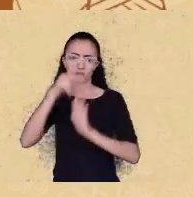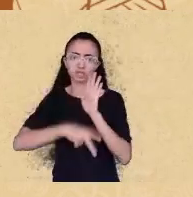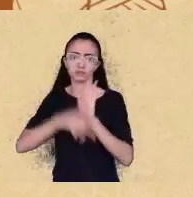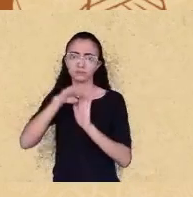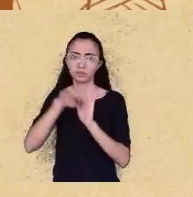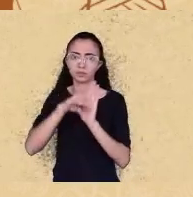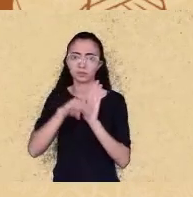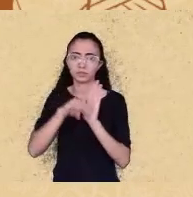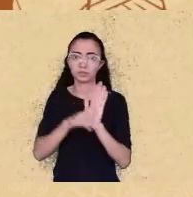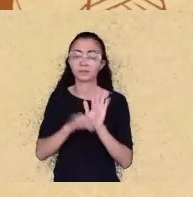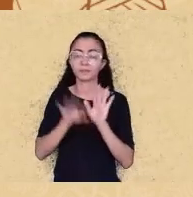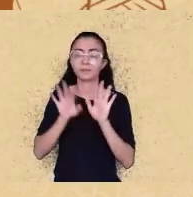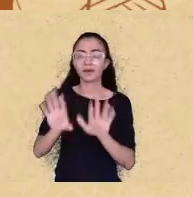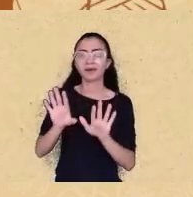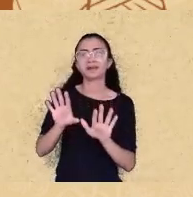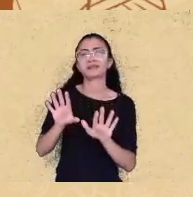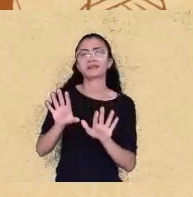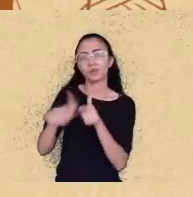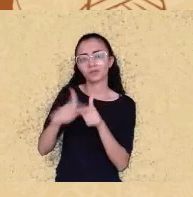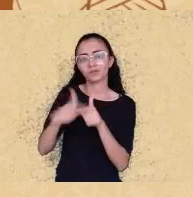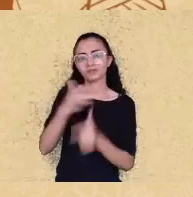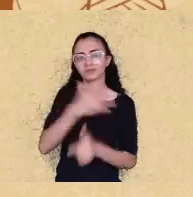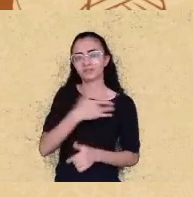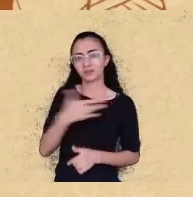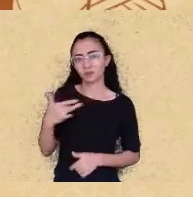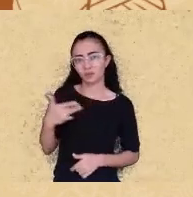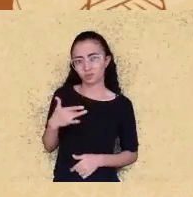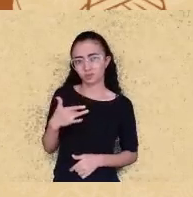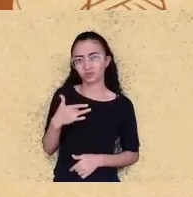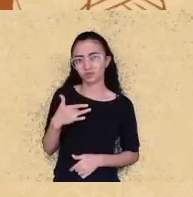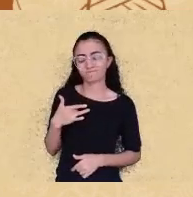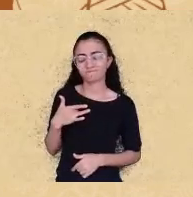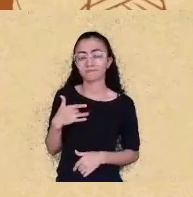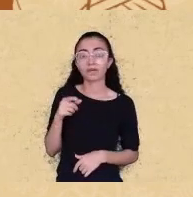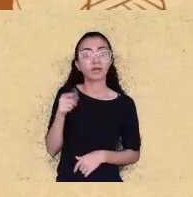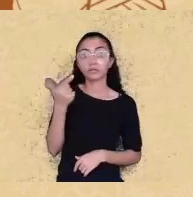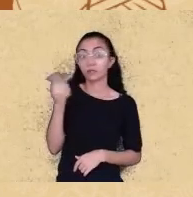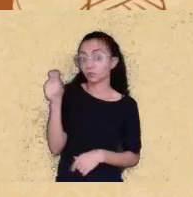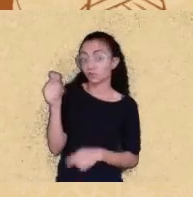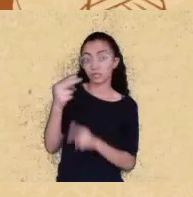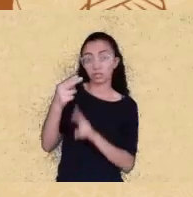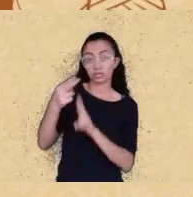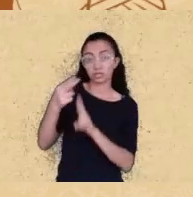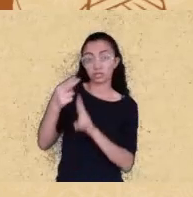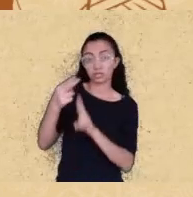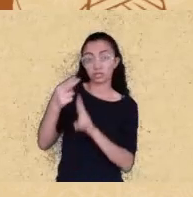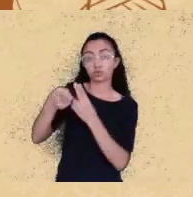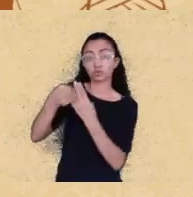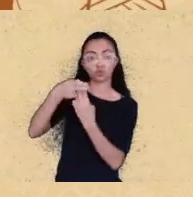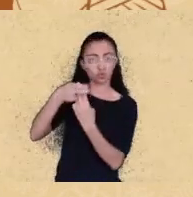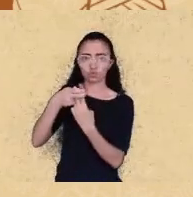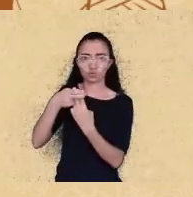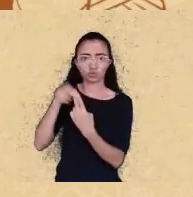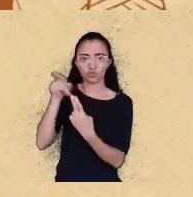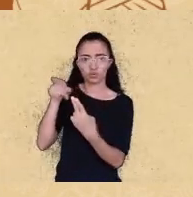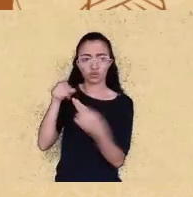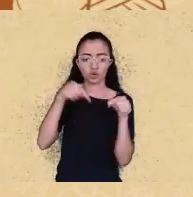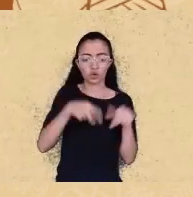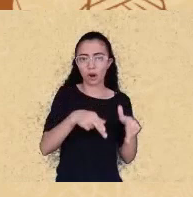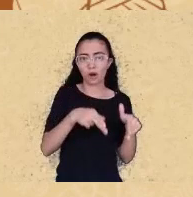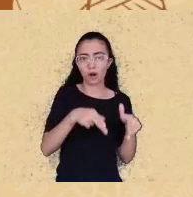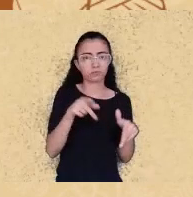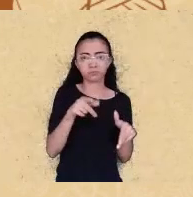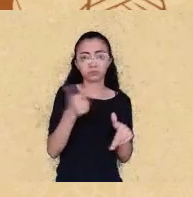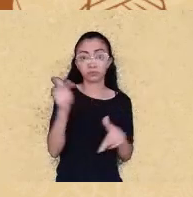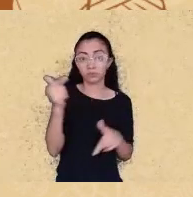pública norte-americana. Porque, assim, eles não têm o SUS como a gente, eles não têm acesso universal à saúde. Então, eles criam centros